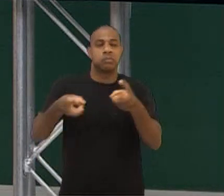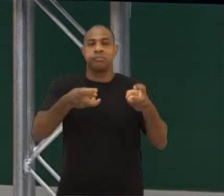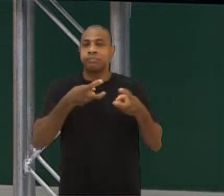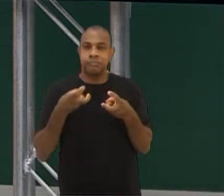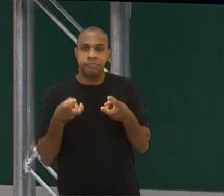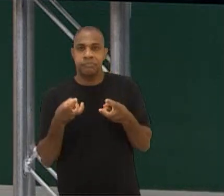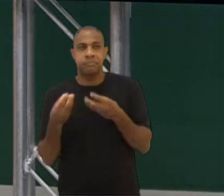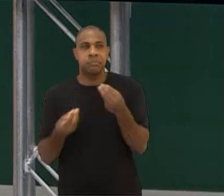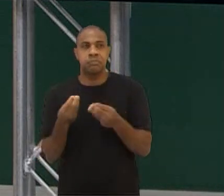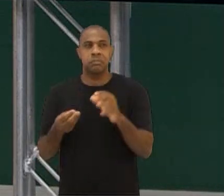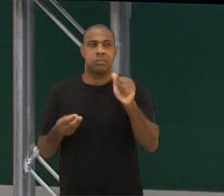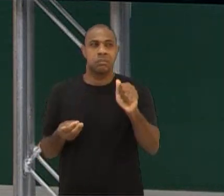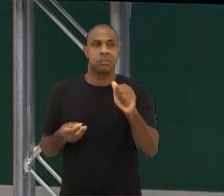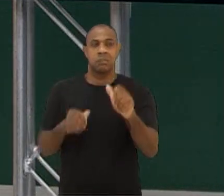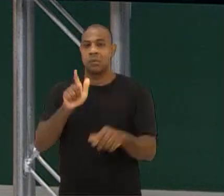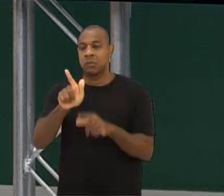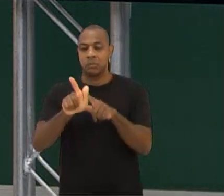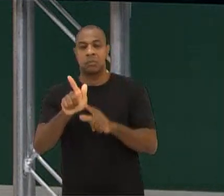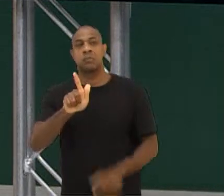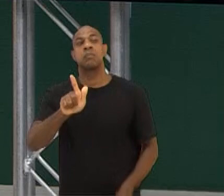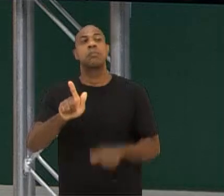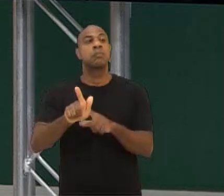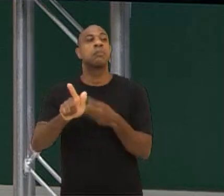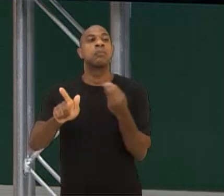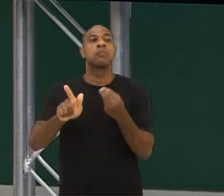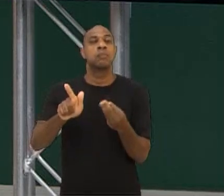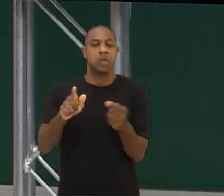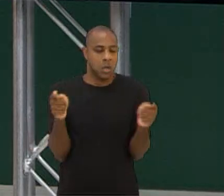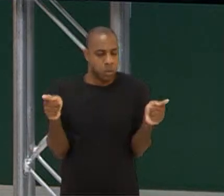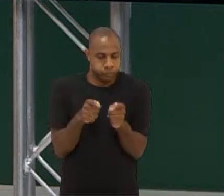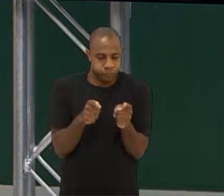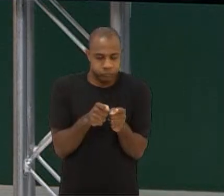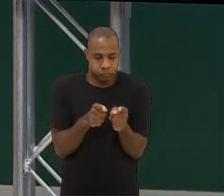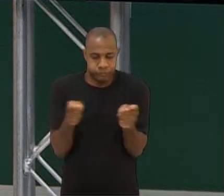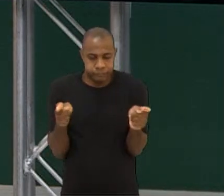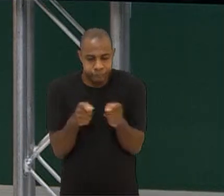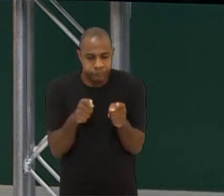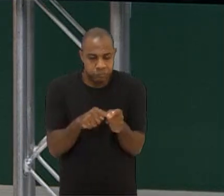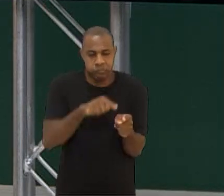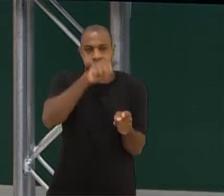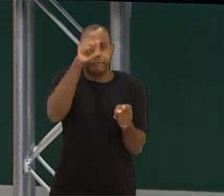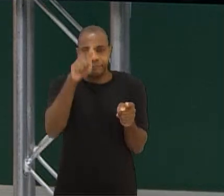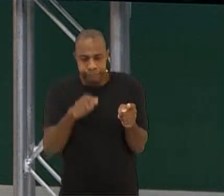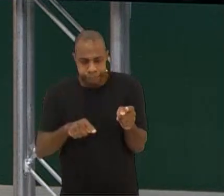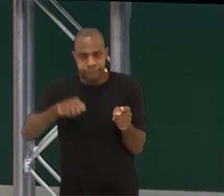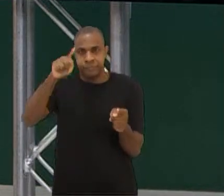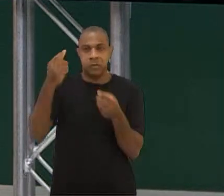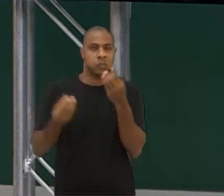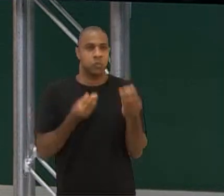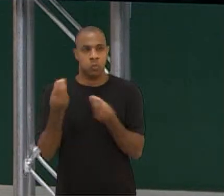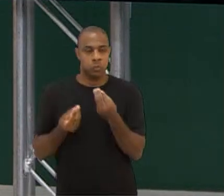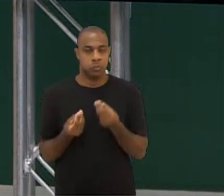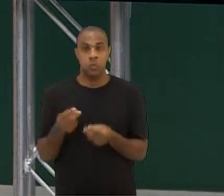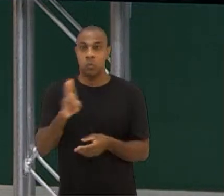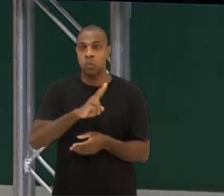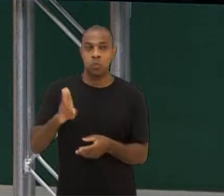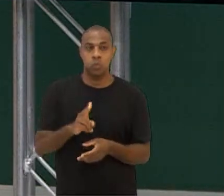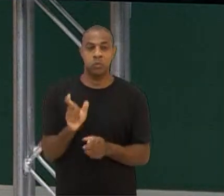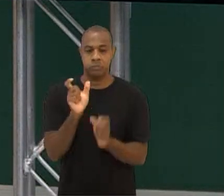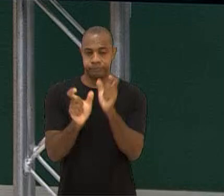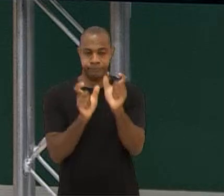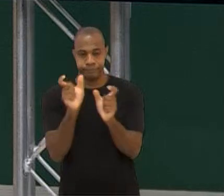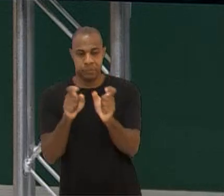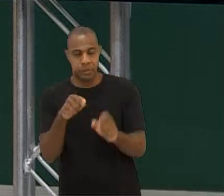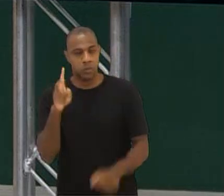função da função g? O gráfico espremeu, aumentou, achatou, o que aconteceu? Né? Vamos usar esses termos aí para você